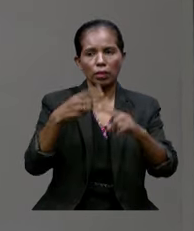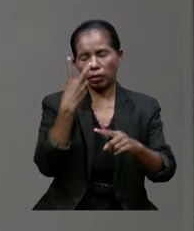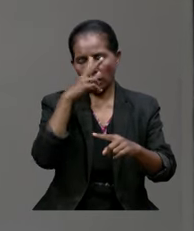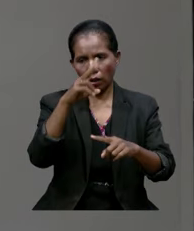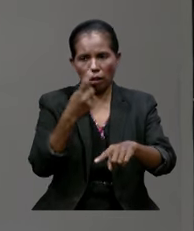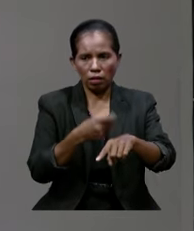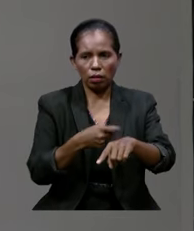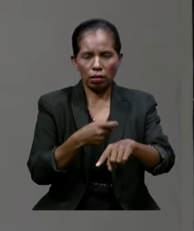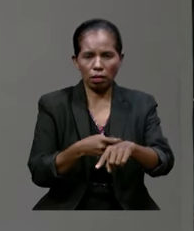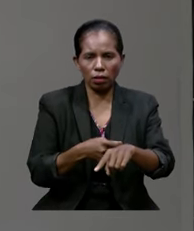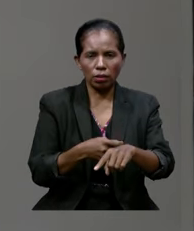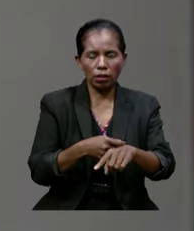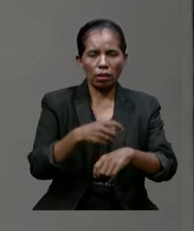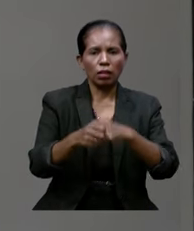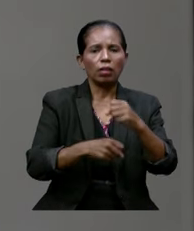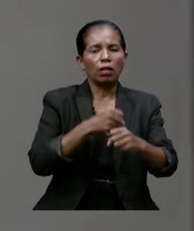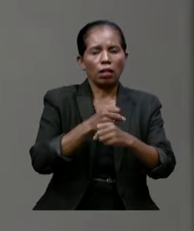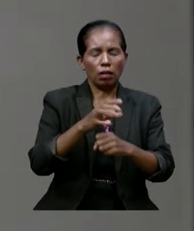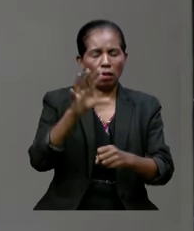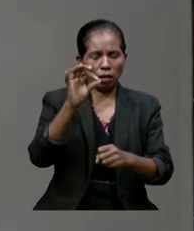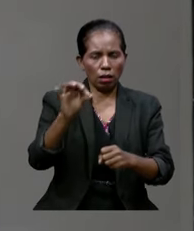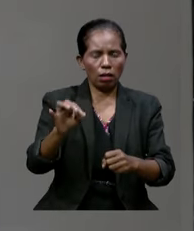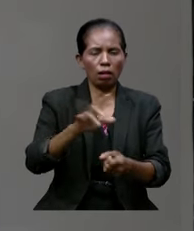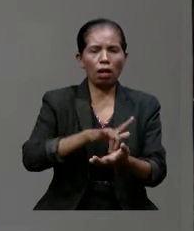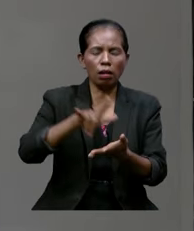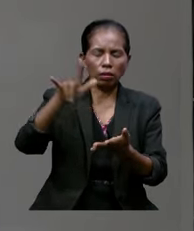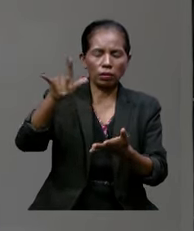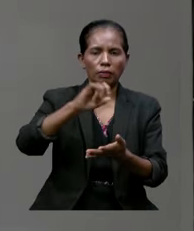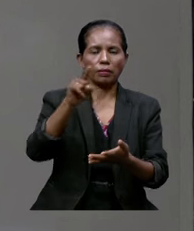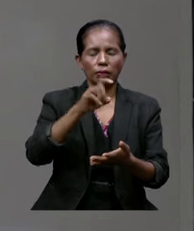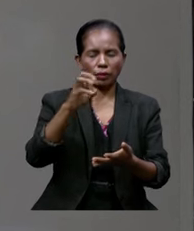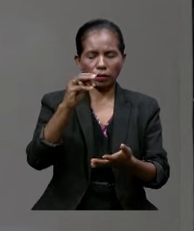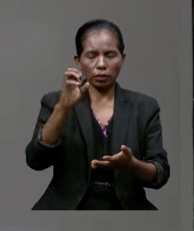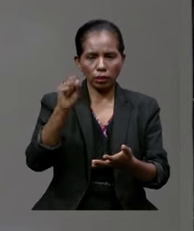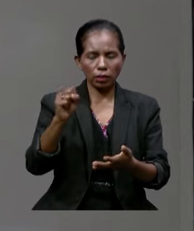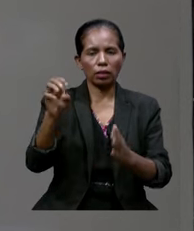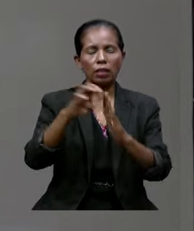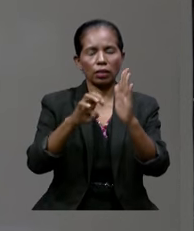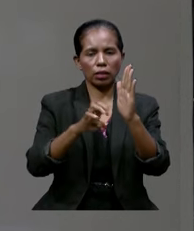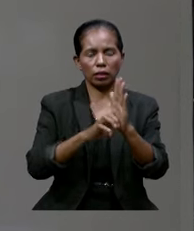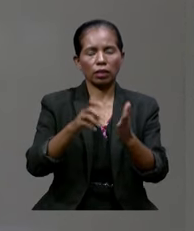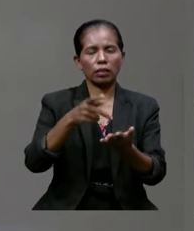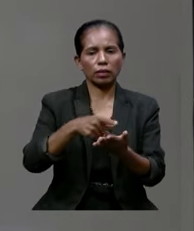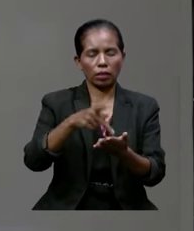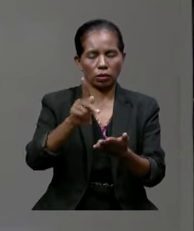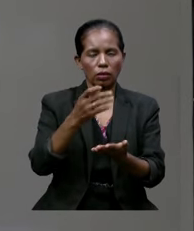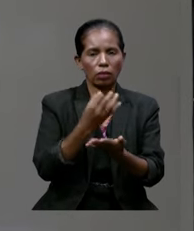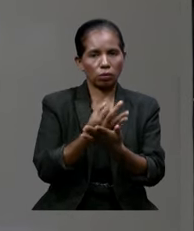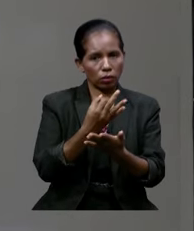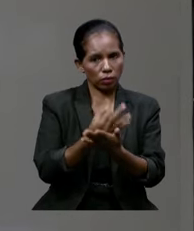tempo durante tinancia avion GSM rullo ni operação estado gasta ona 26